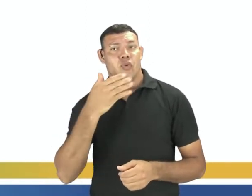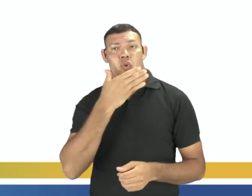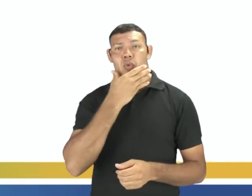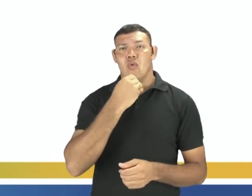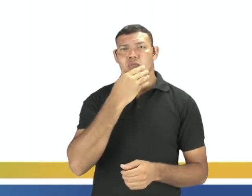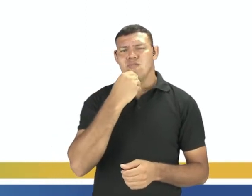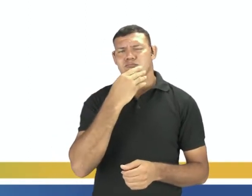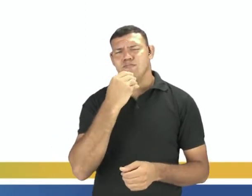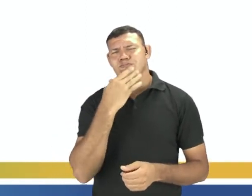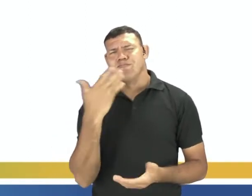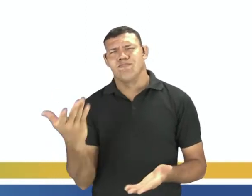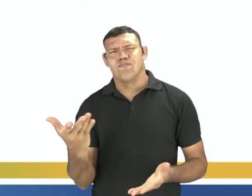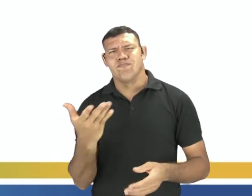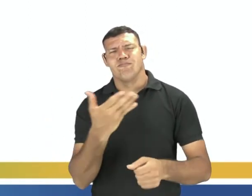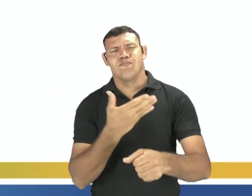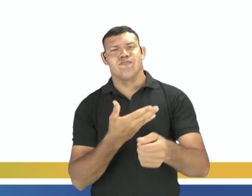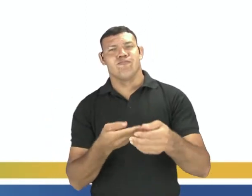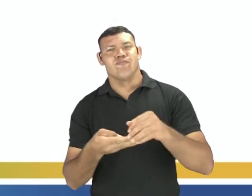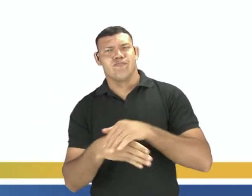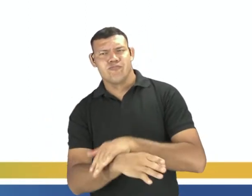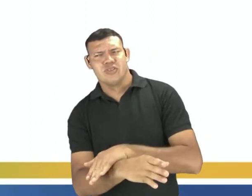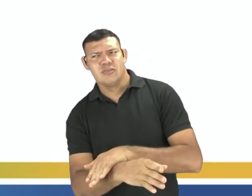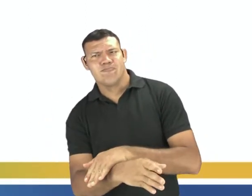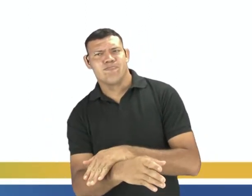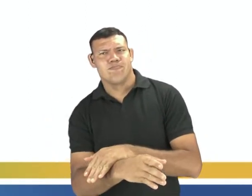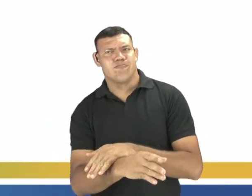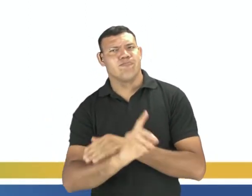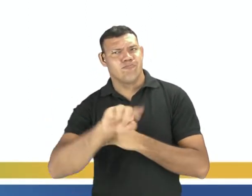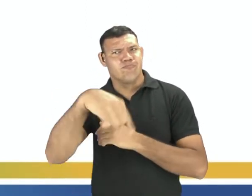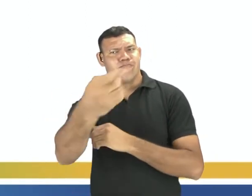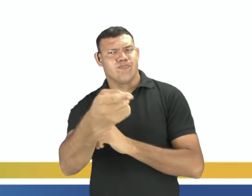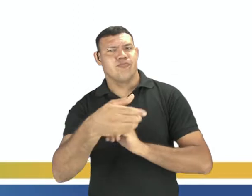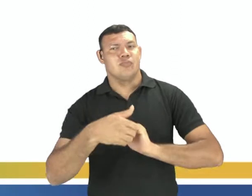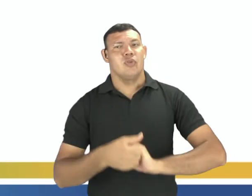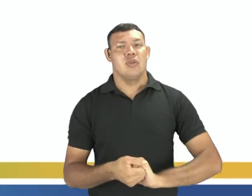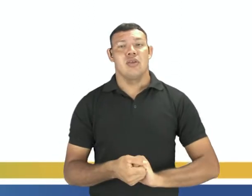meninos, eles costumam ser mais tarde.